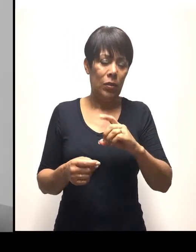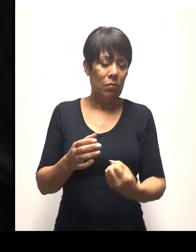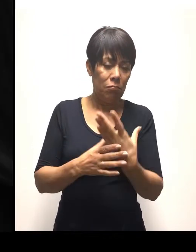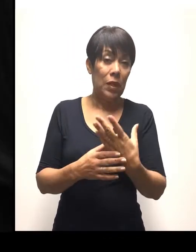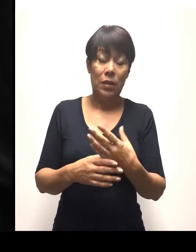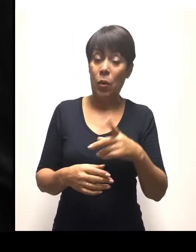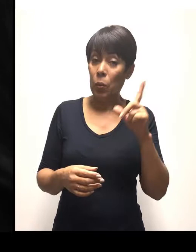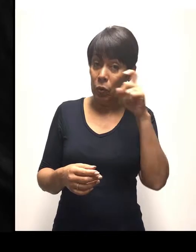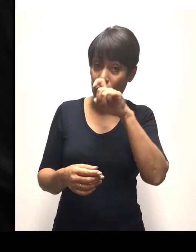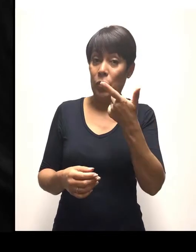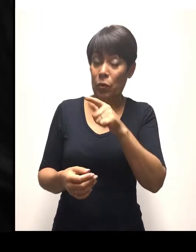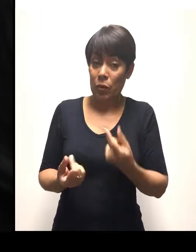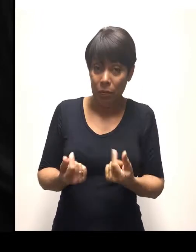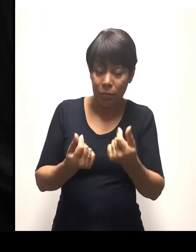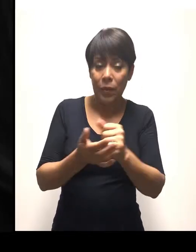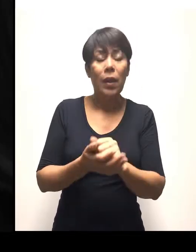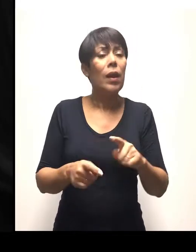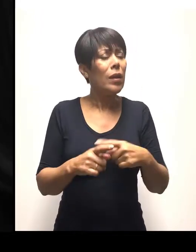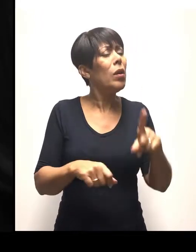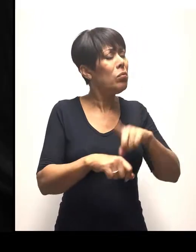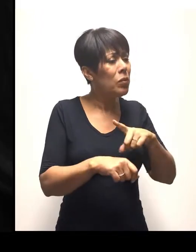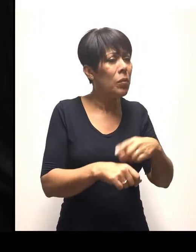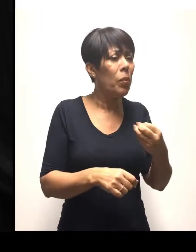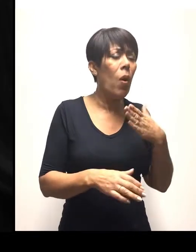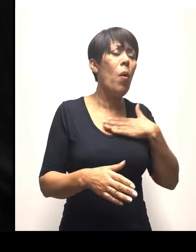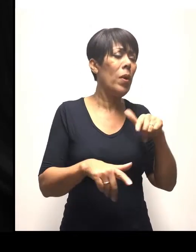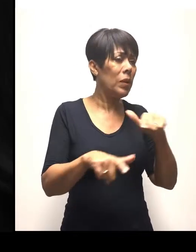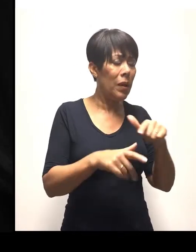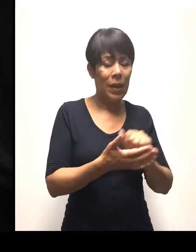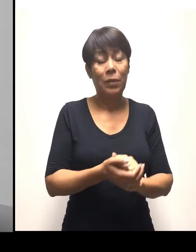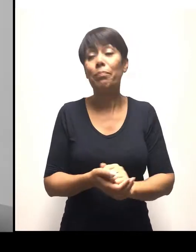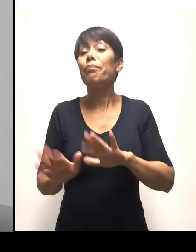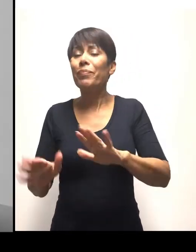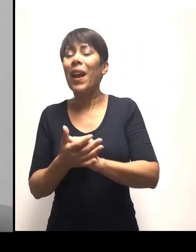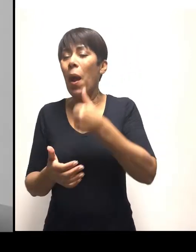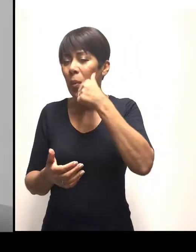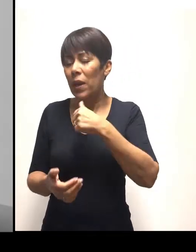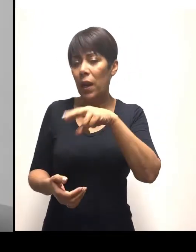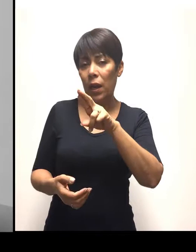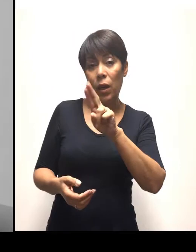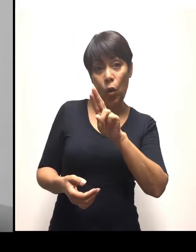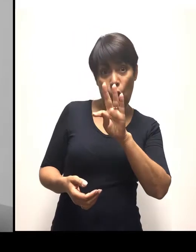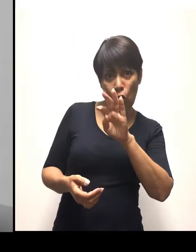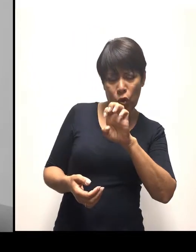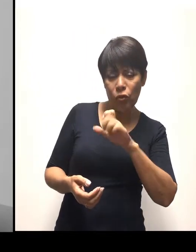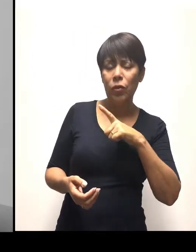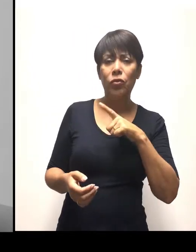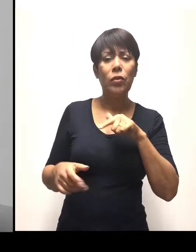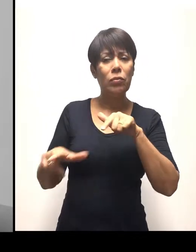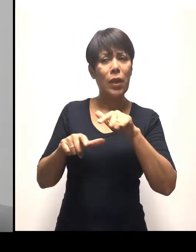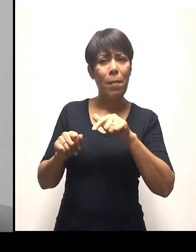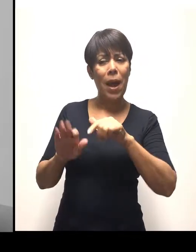E é o momento, né, que eu estou divulgando o meu trabalho. Sim, então, sim. A Ruth Guimarães, ela tinha um trabalho